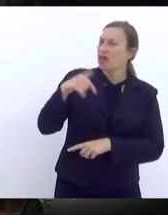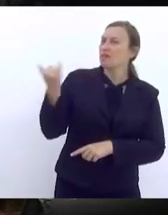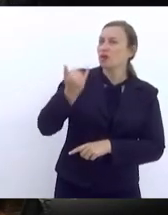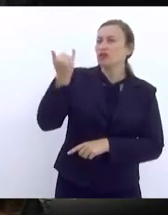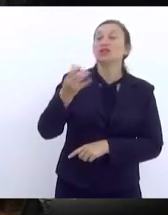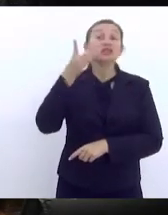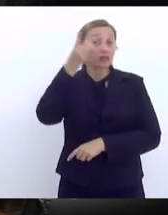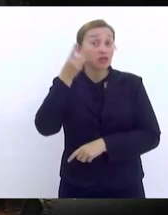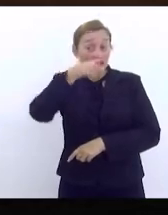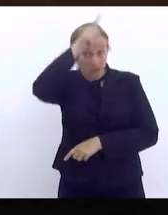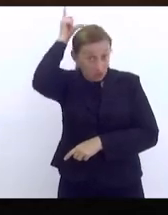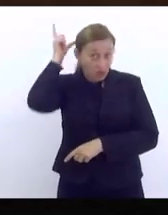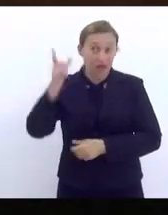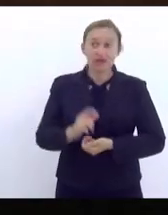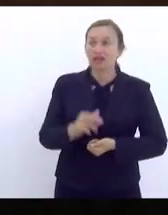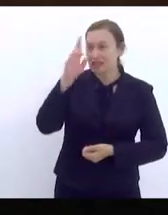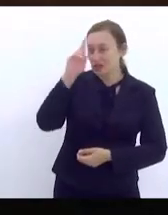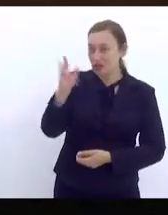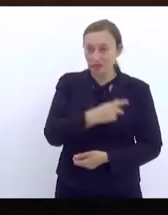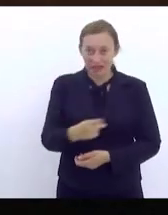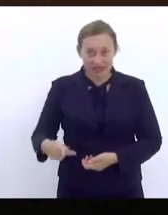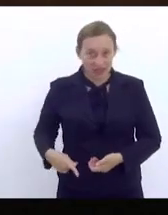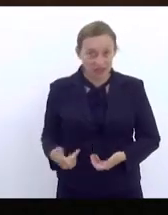Deputado Municipal Presidente